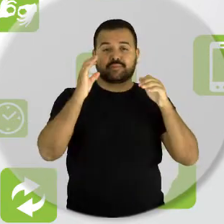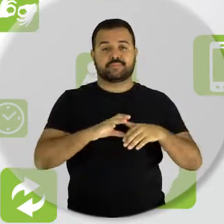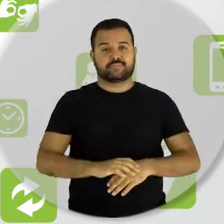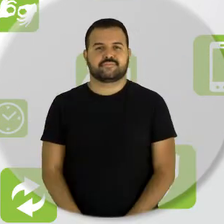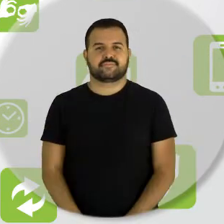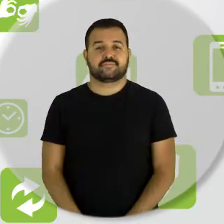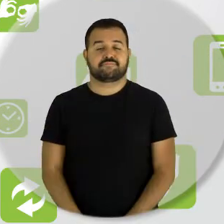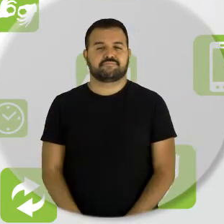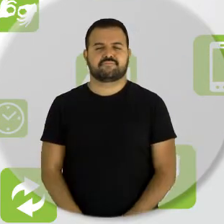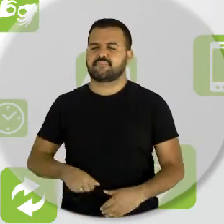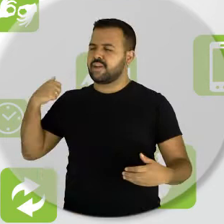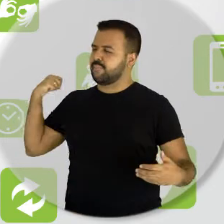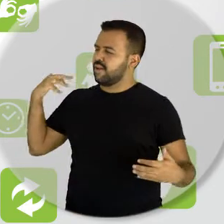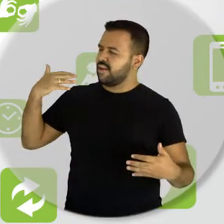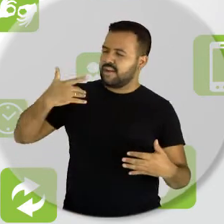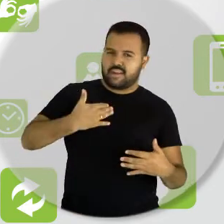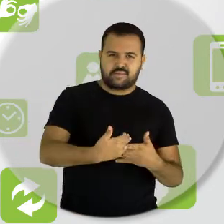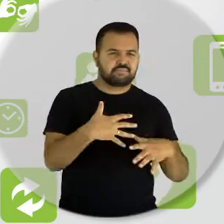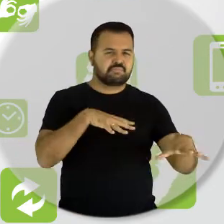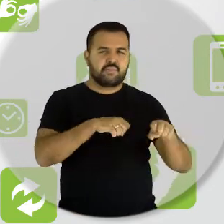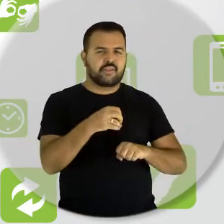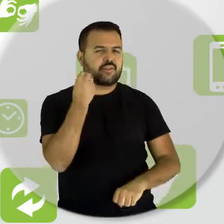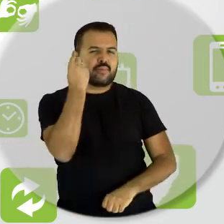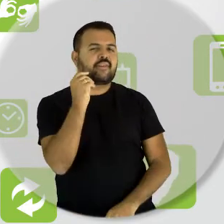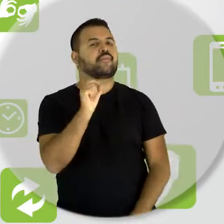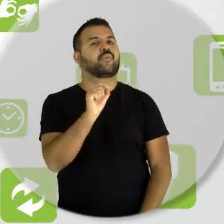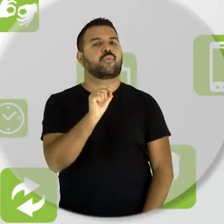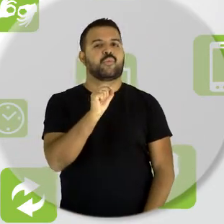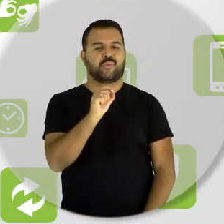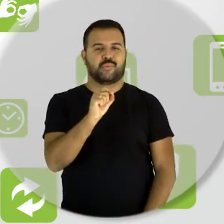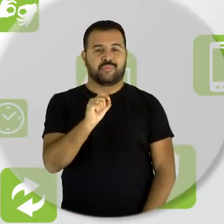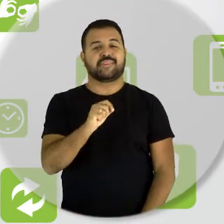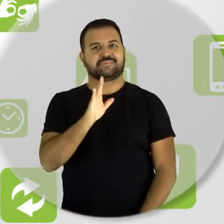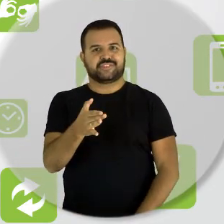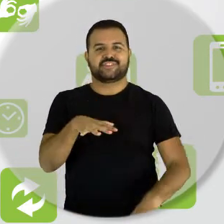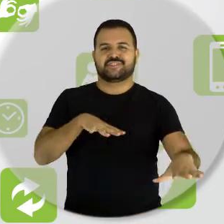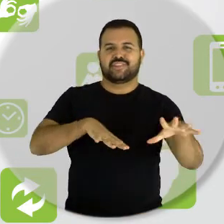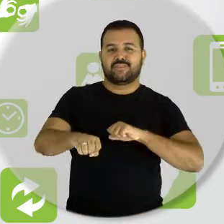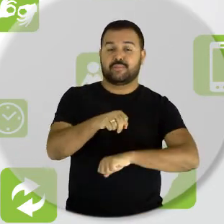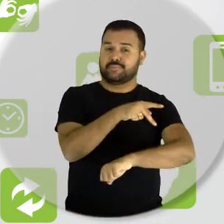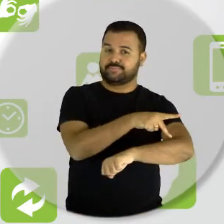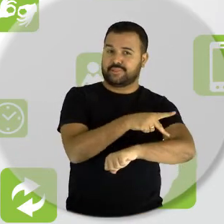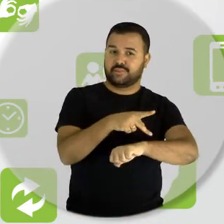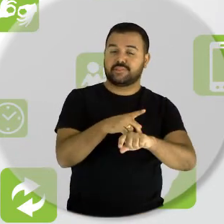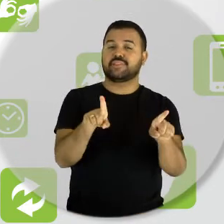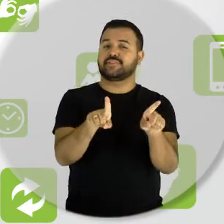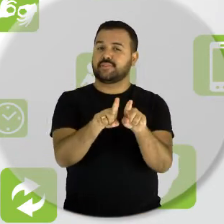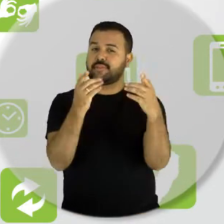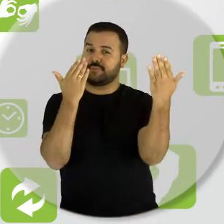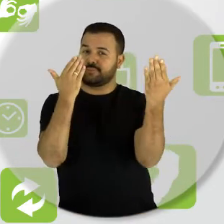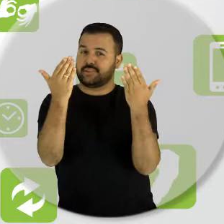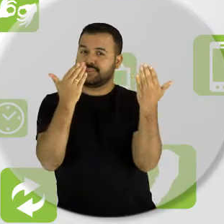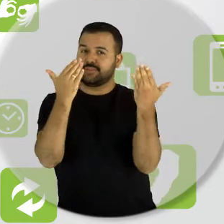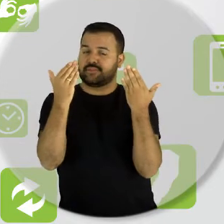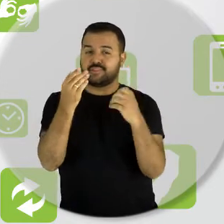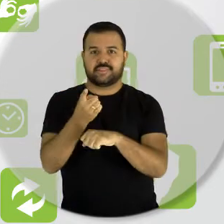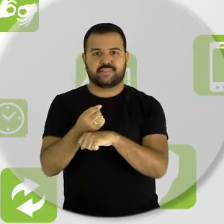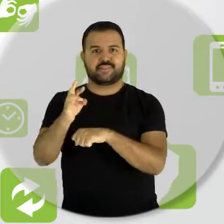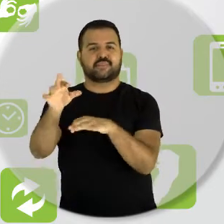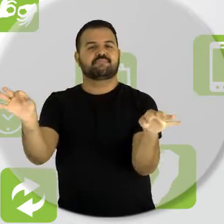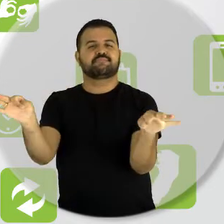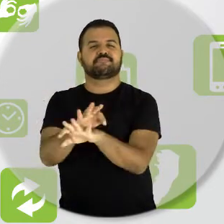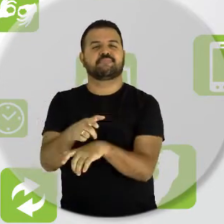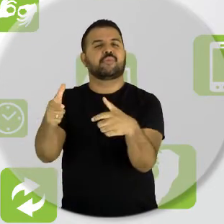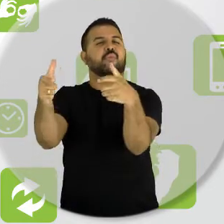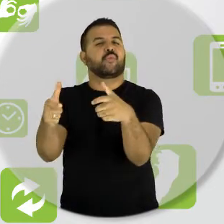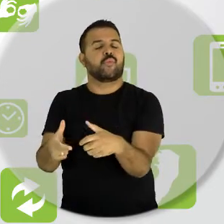e fone. Sobre minha formação e experiência, tenho formação em psicologia e em pedagogia e cursei o doutorado em